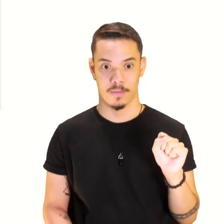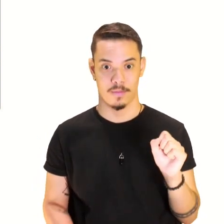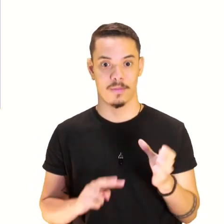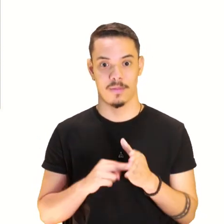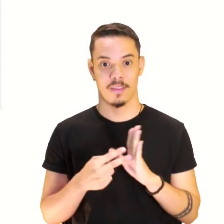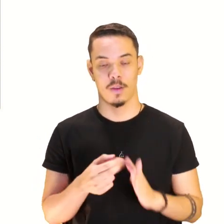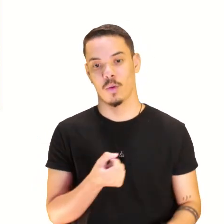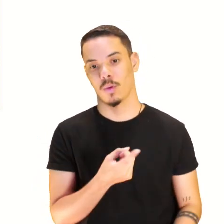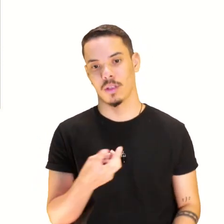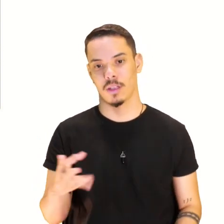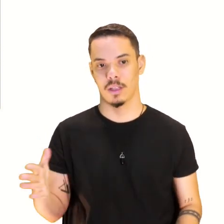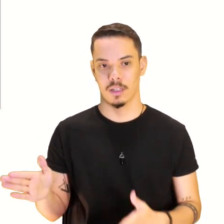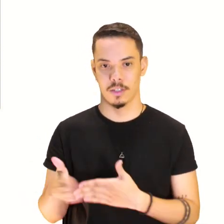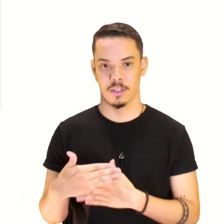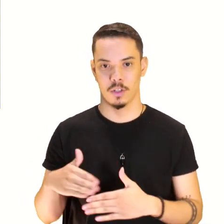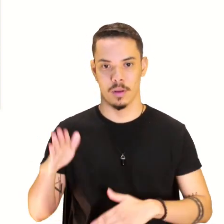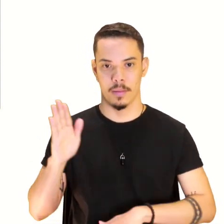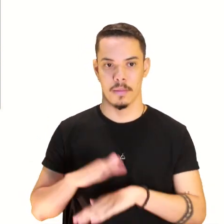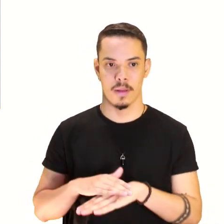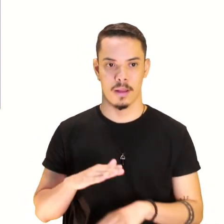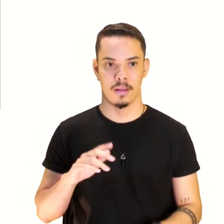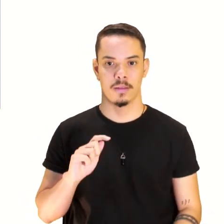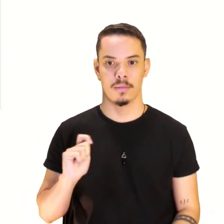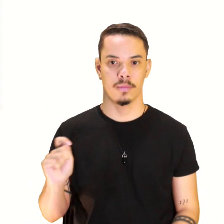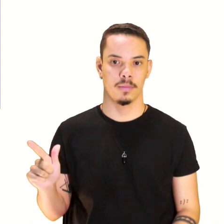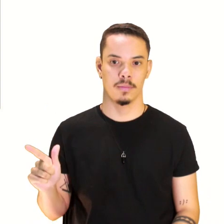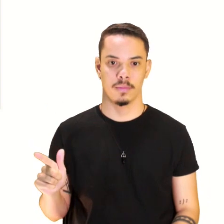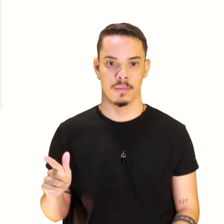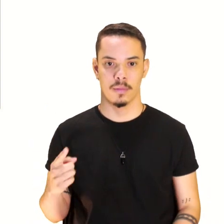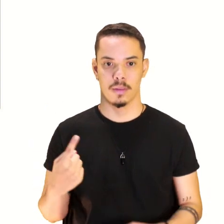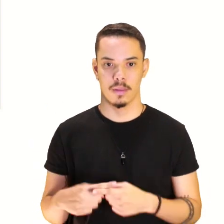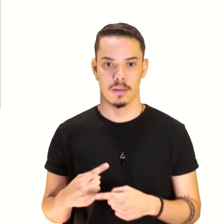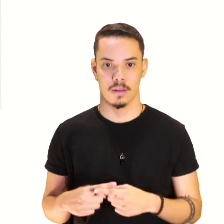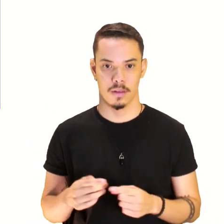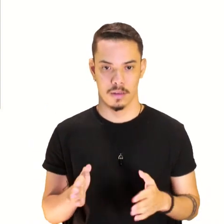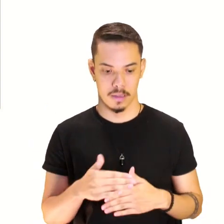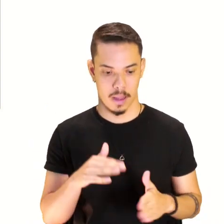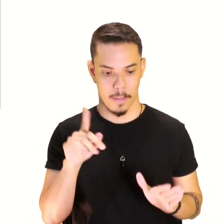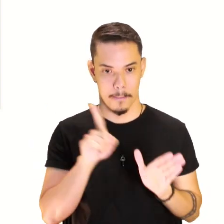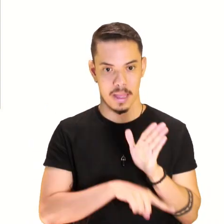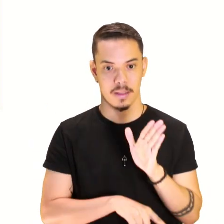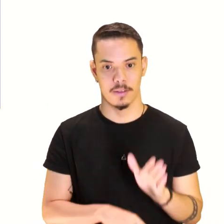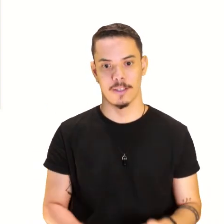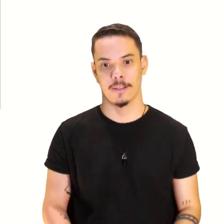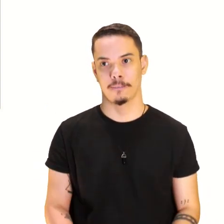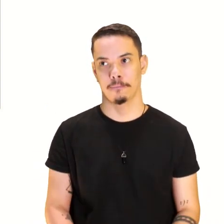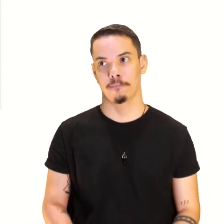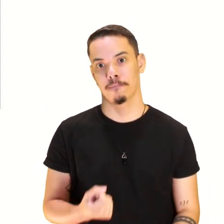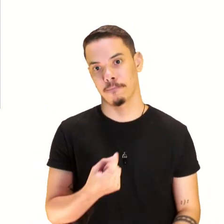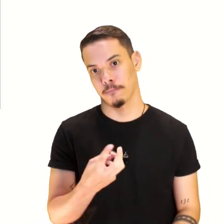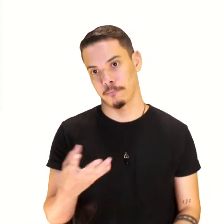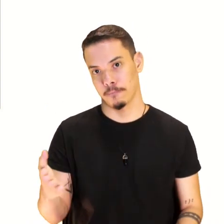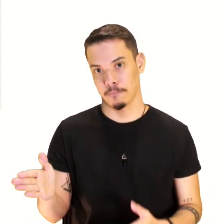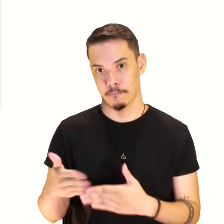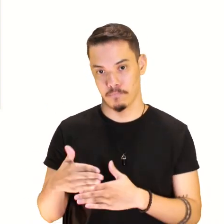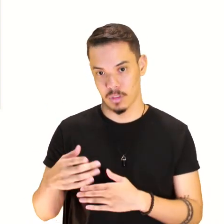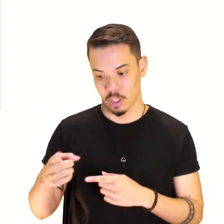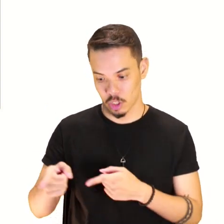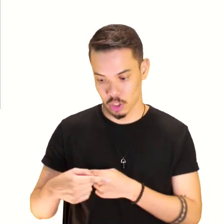quantidade de tijolos que foram colocados a mais por conta que os sacos de areia foram colocados a menos. Então a quantidade é